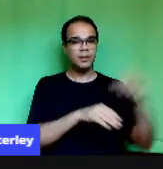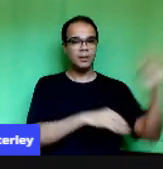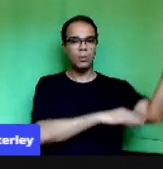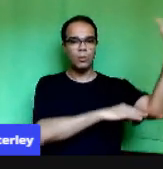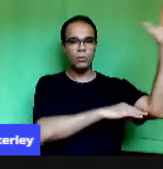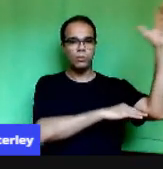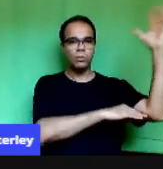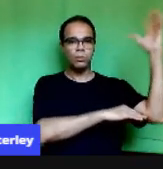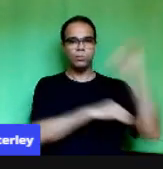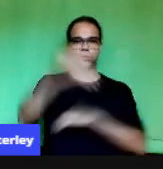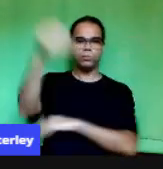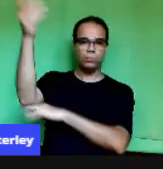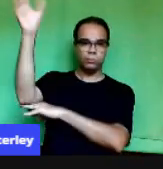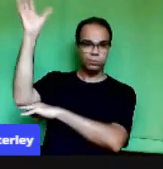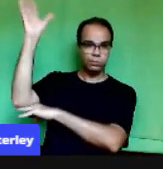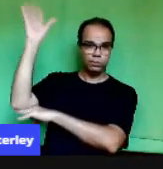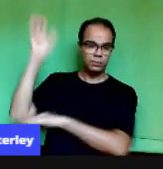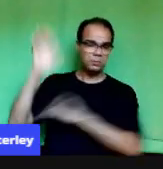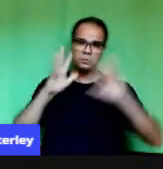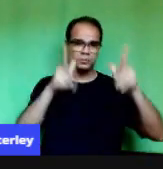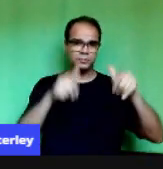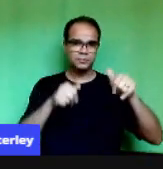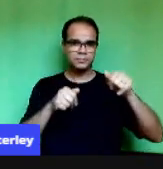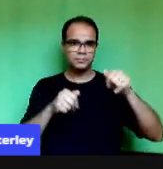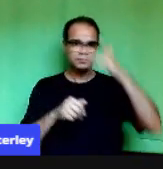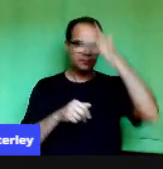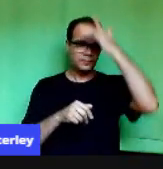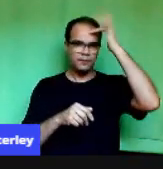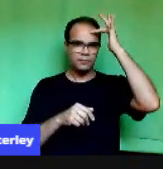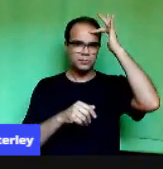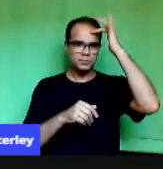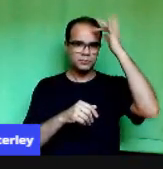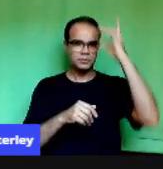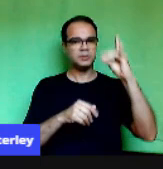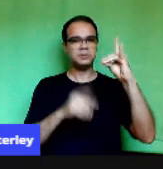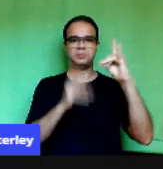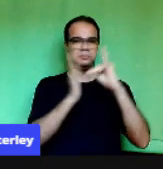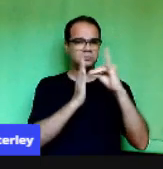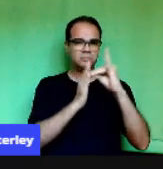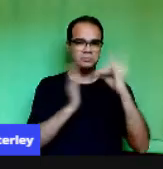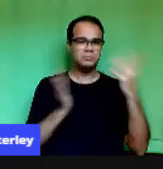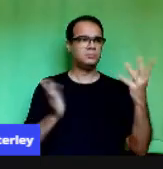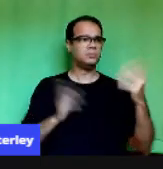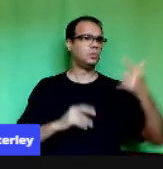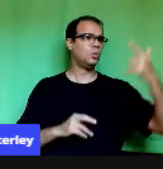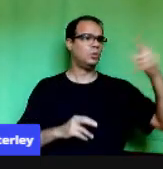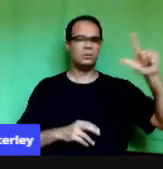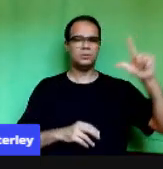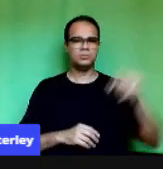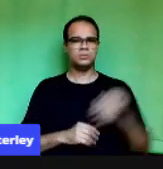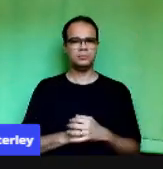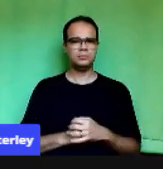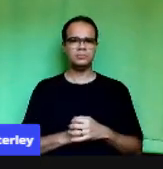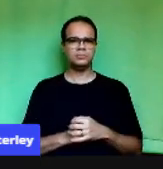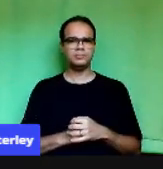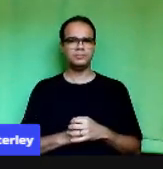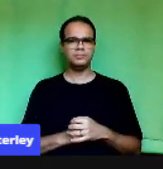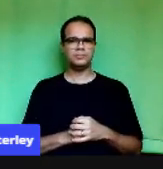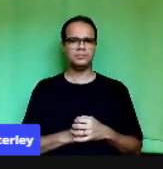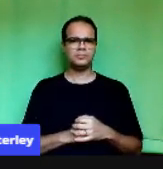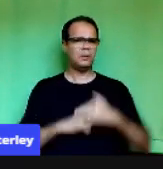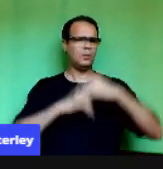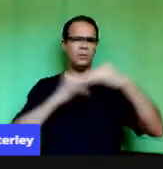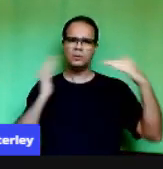os indígenas, os quilombolas, mas enfim, aqui nós estamos delineando a nossa fala para aqueles que são